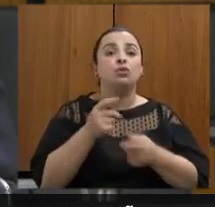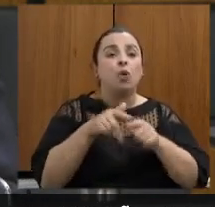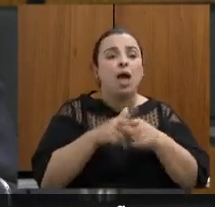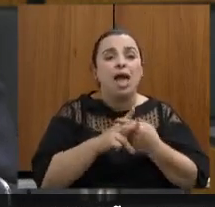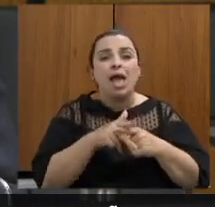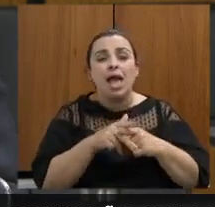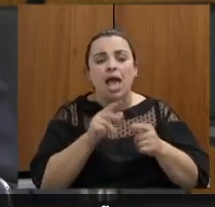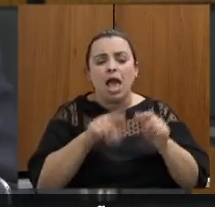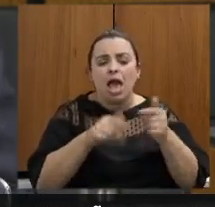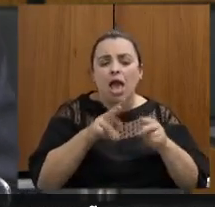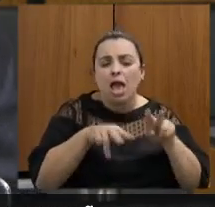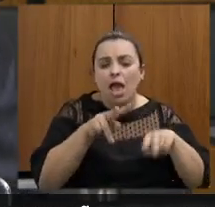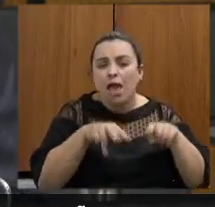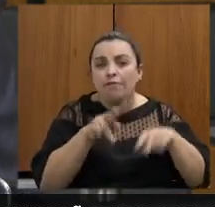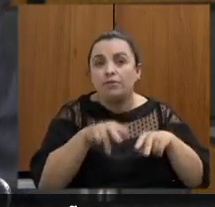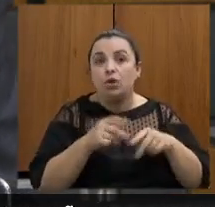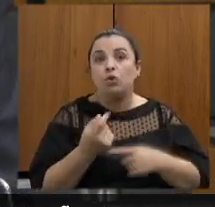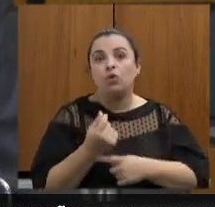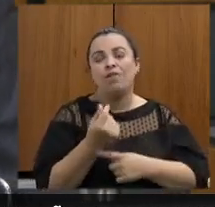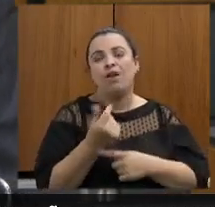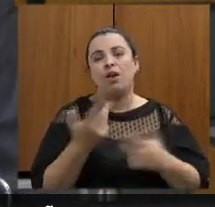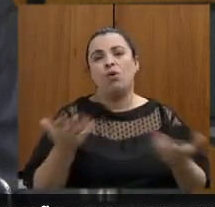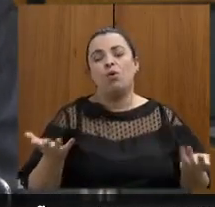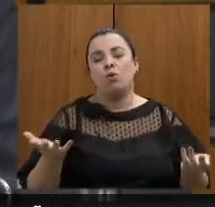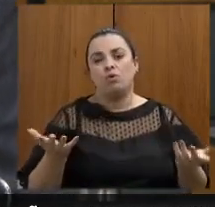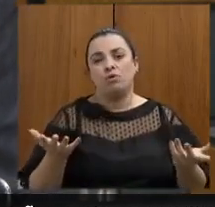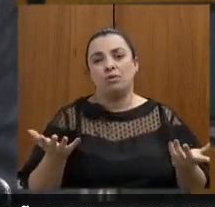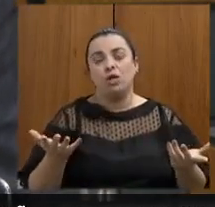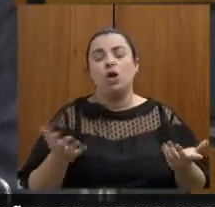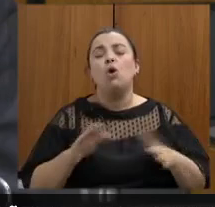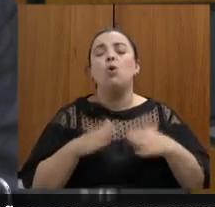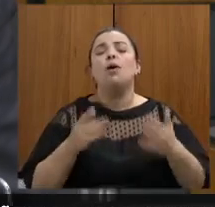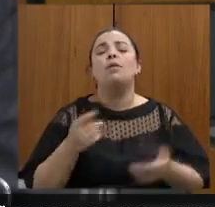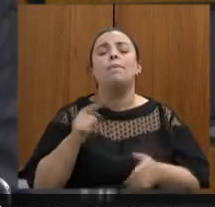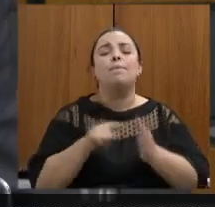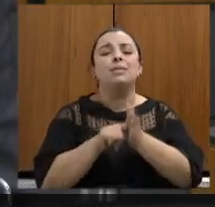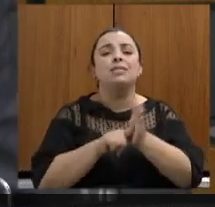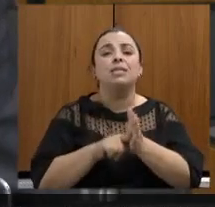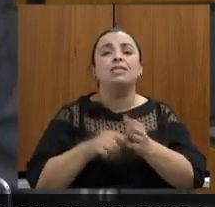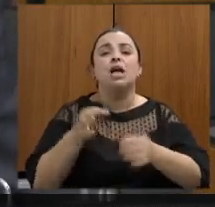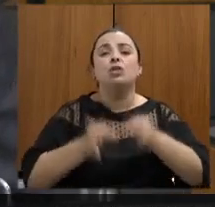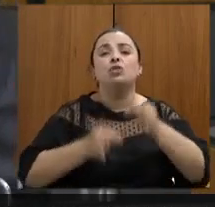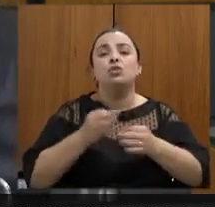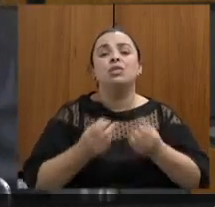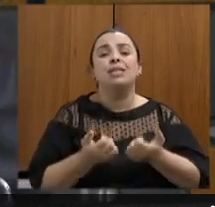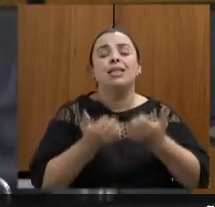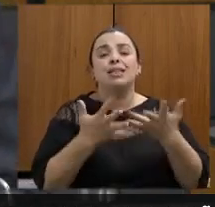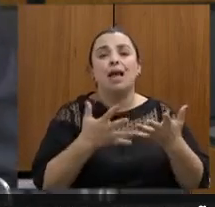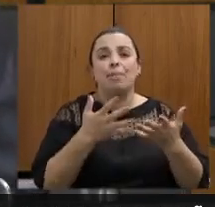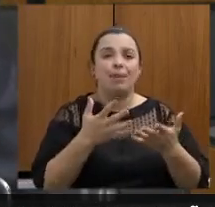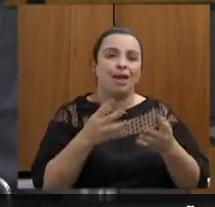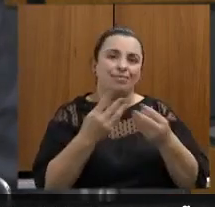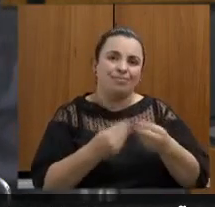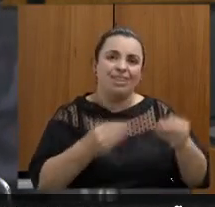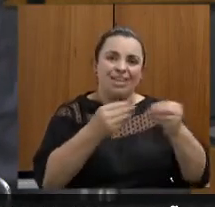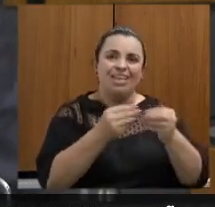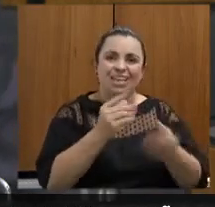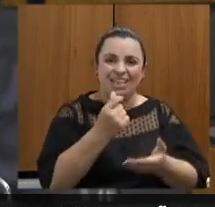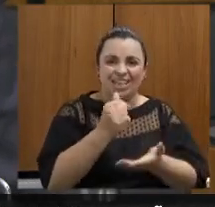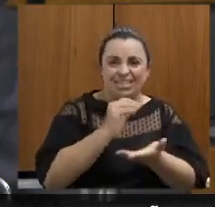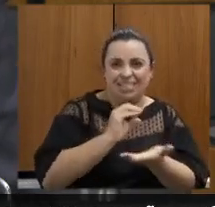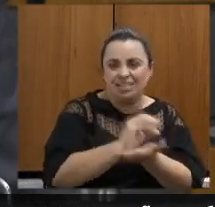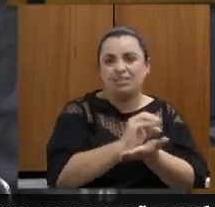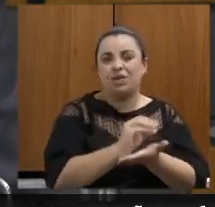Normalmente quando a gente pesquisa em média o que a justiça dava como indenização para casos e vamos chamar se é difícil fazer uma zoologia